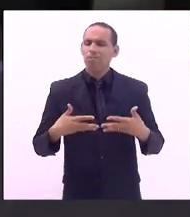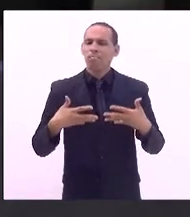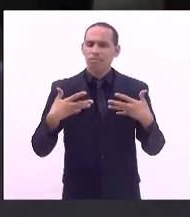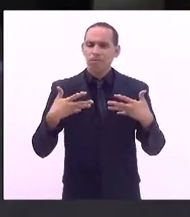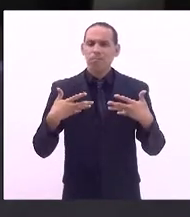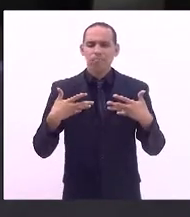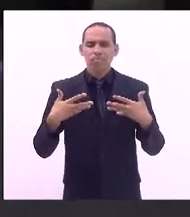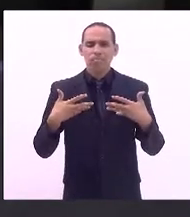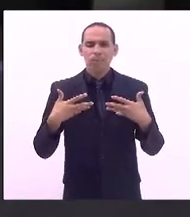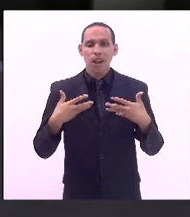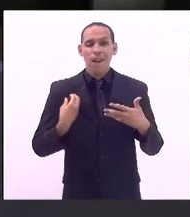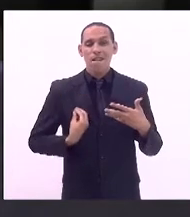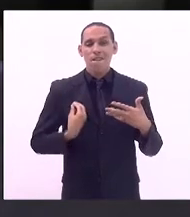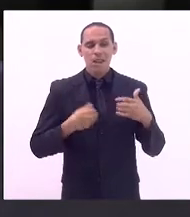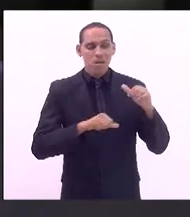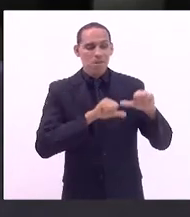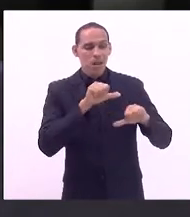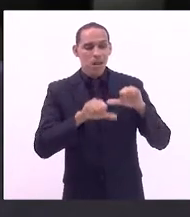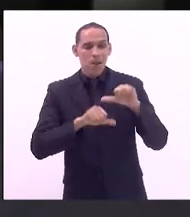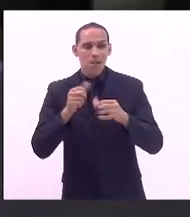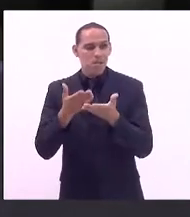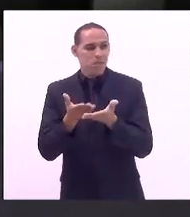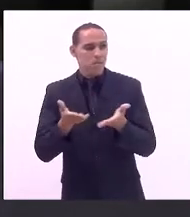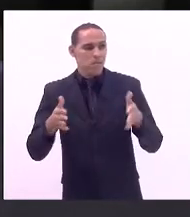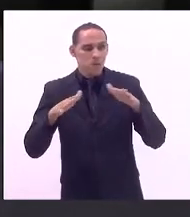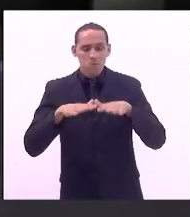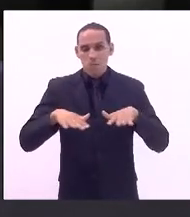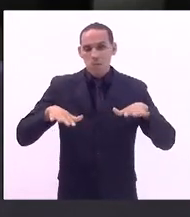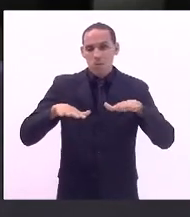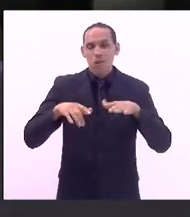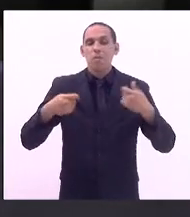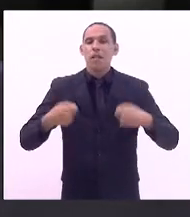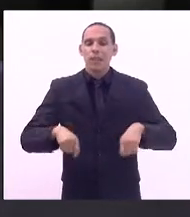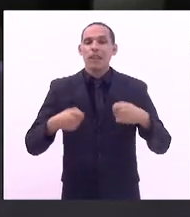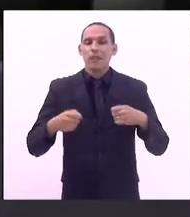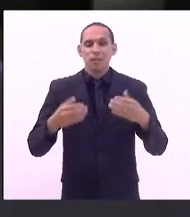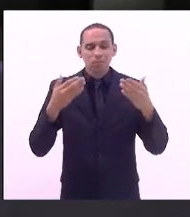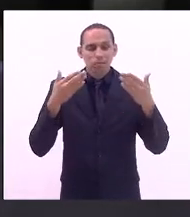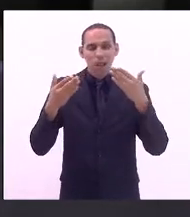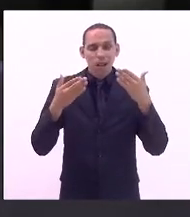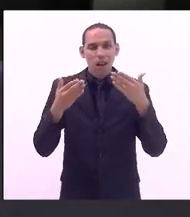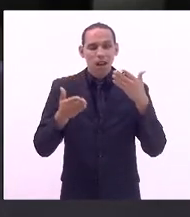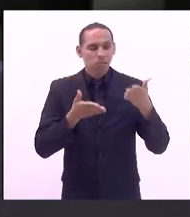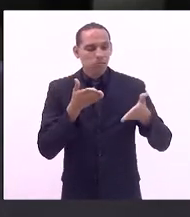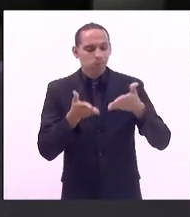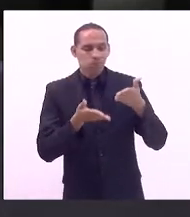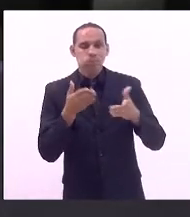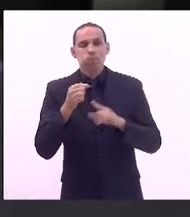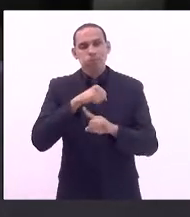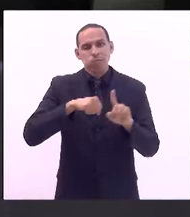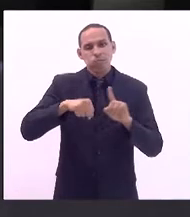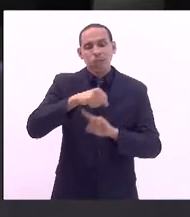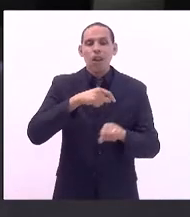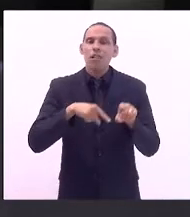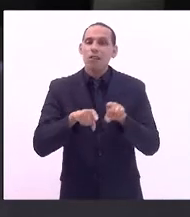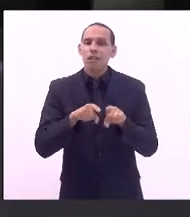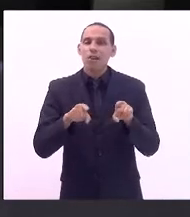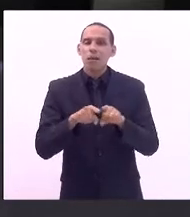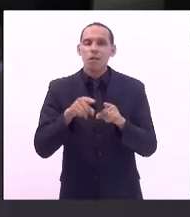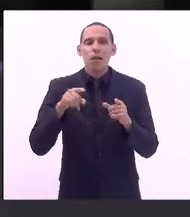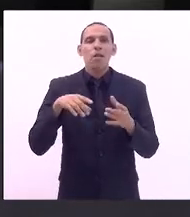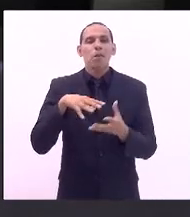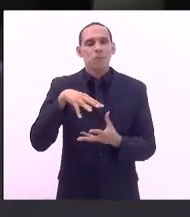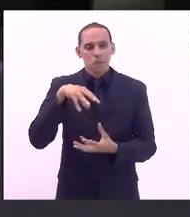que muda a vida das pessoas que precisam de alguma Assistência Social e espiritual